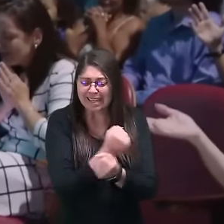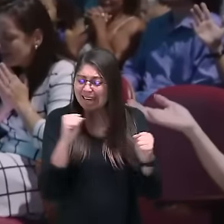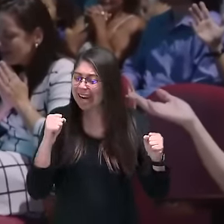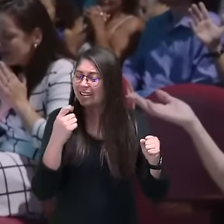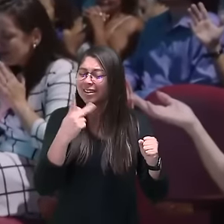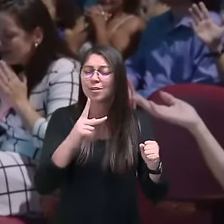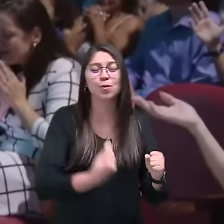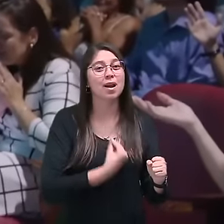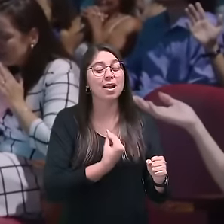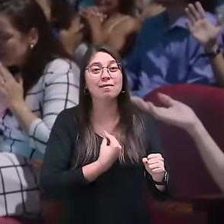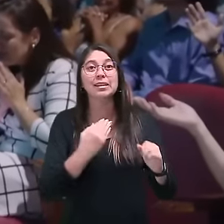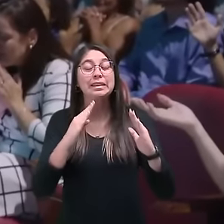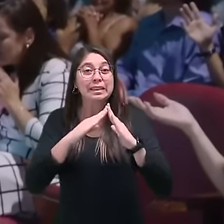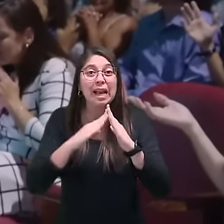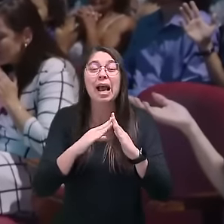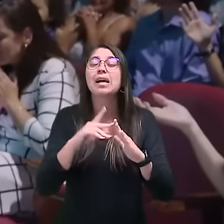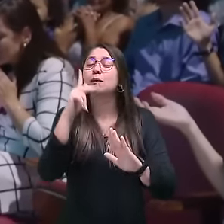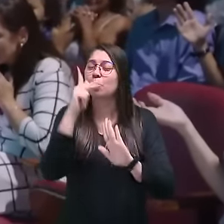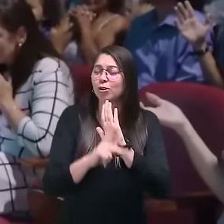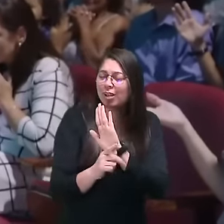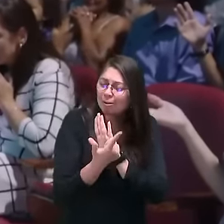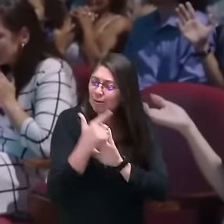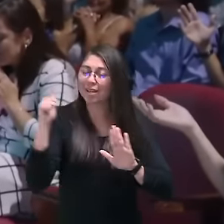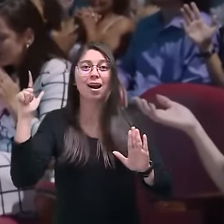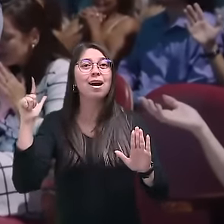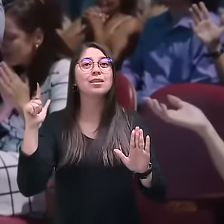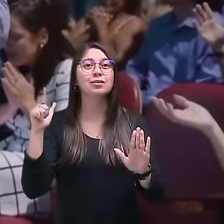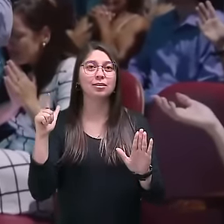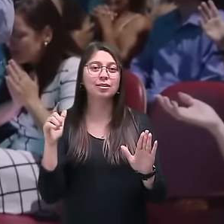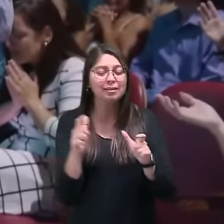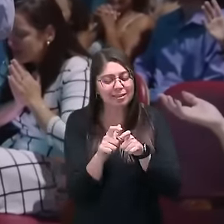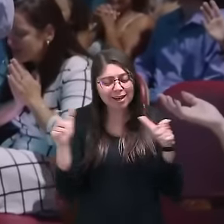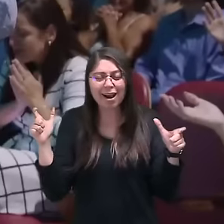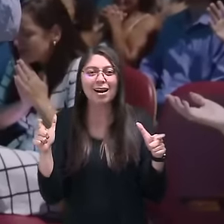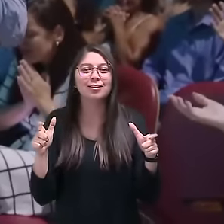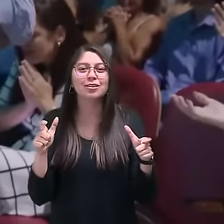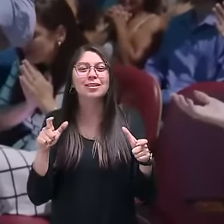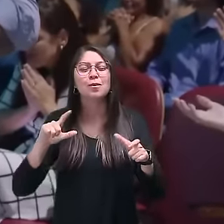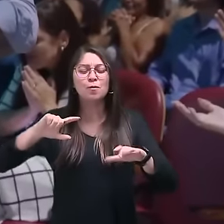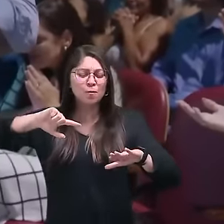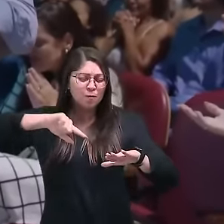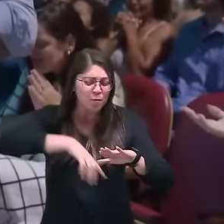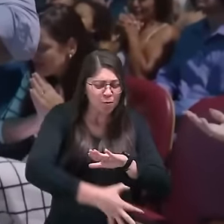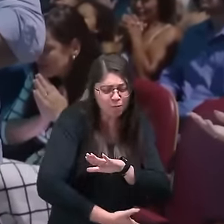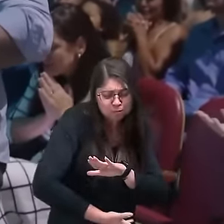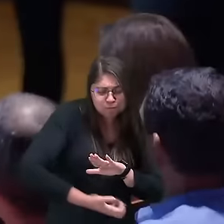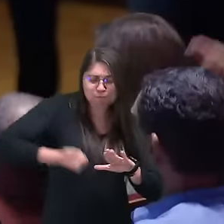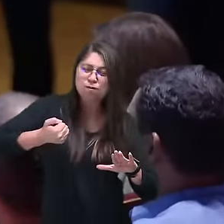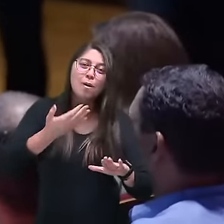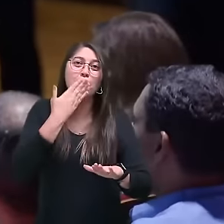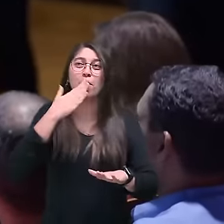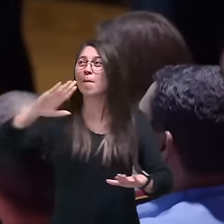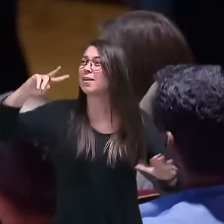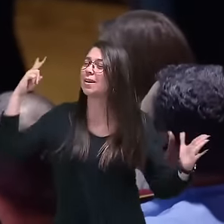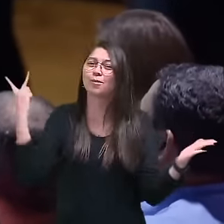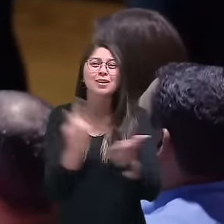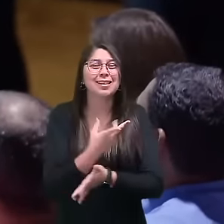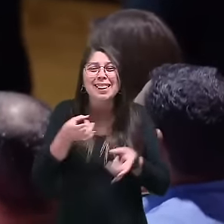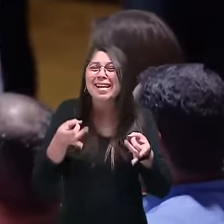surgir nuevamente. Dios va a tirar del fondo de un pozo tu promesa. No